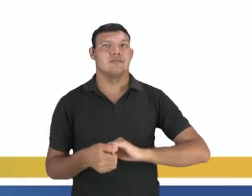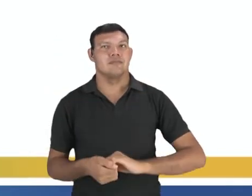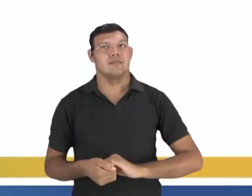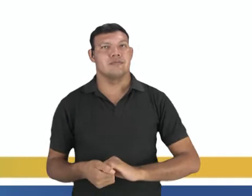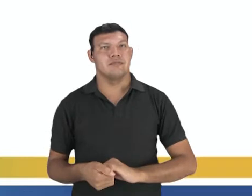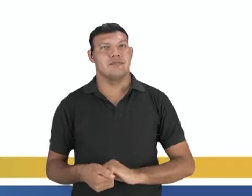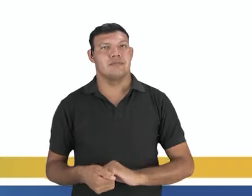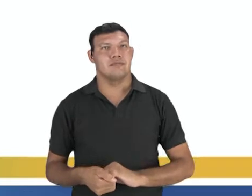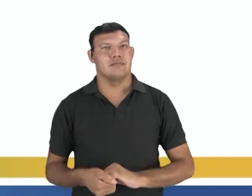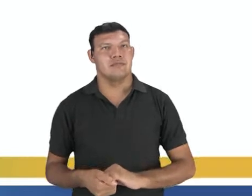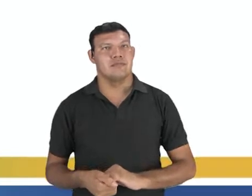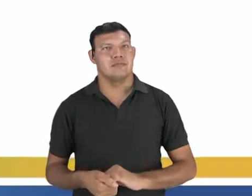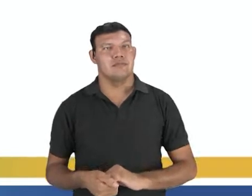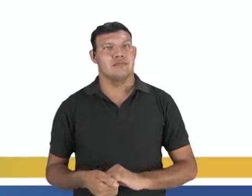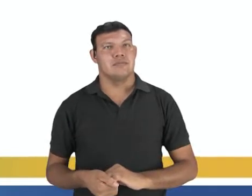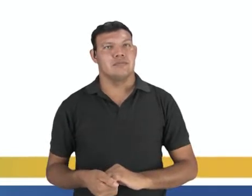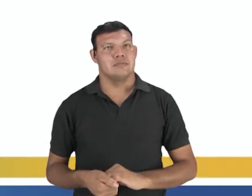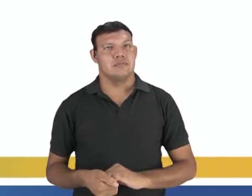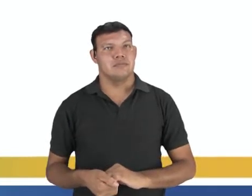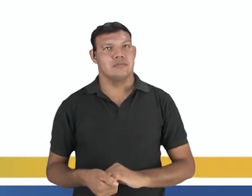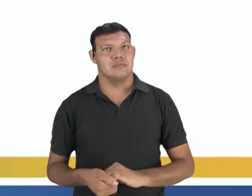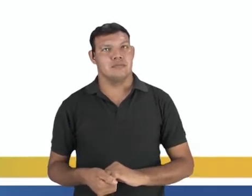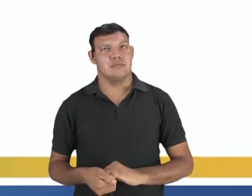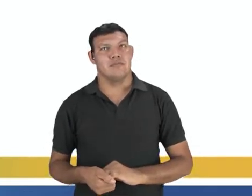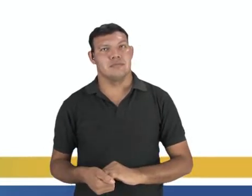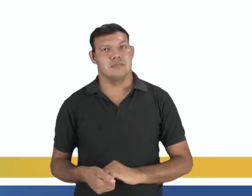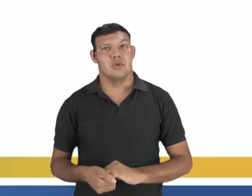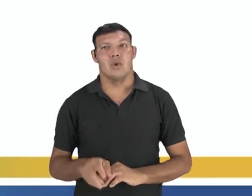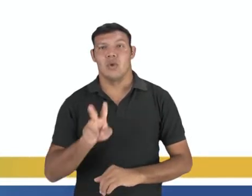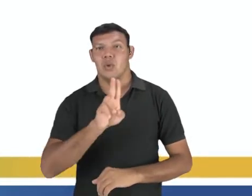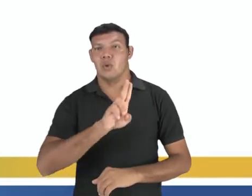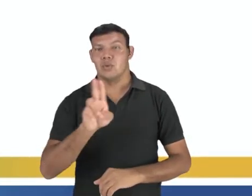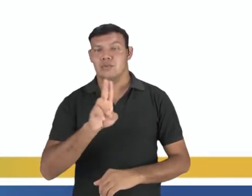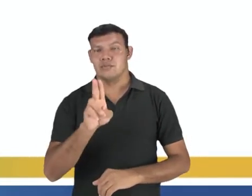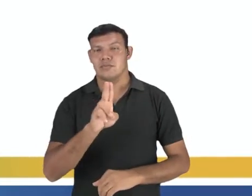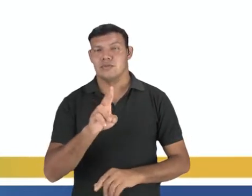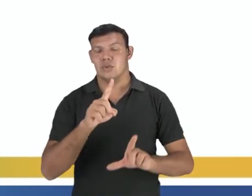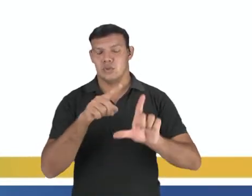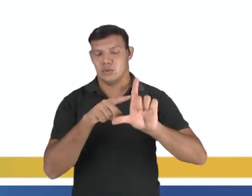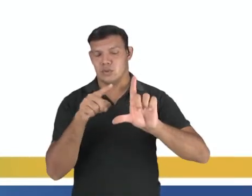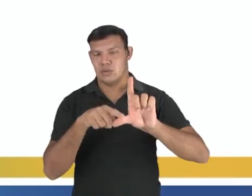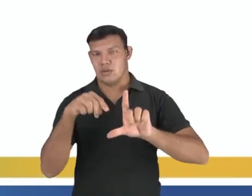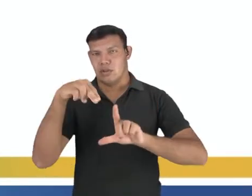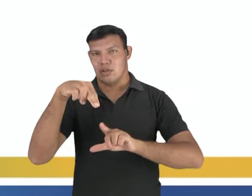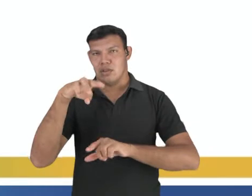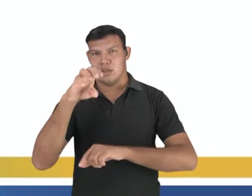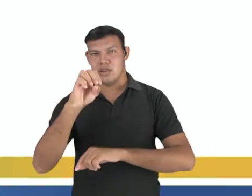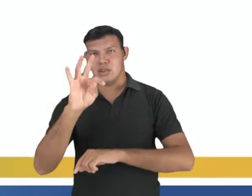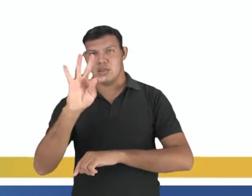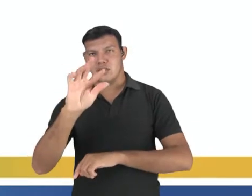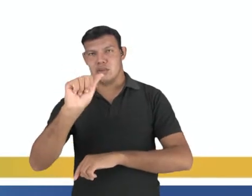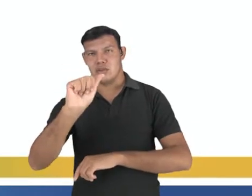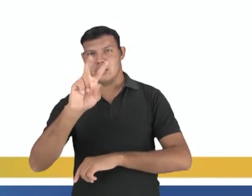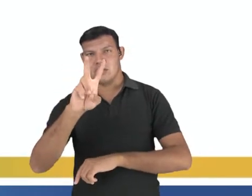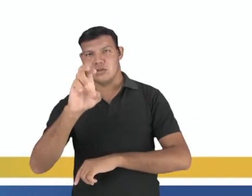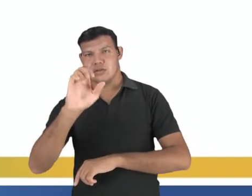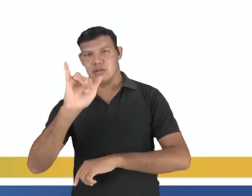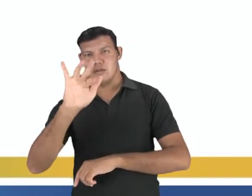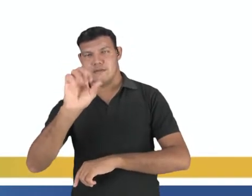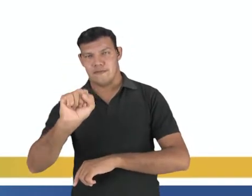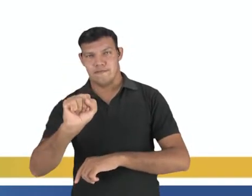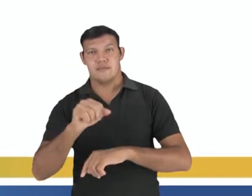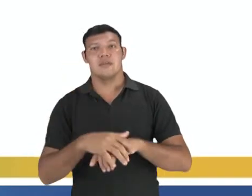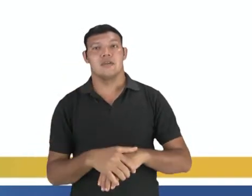maior frequência. Eles recebem o nome de ângulos notáveis e